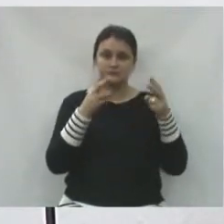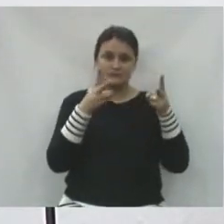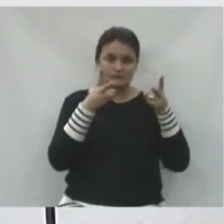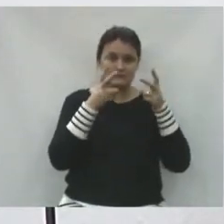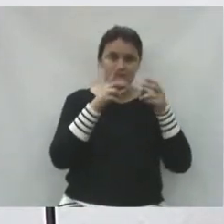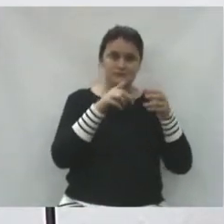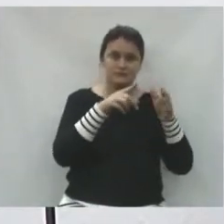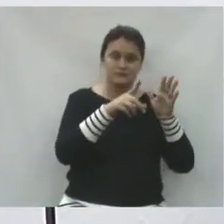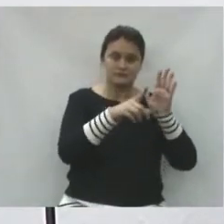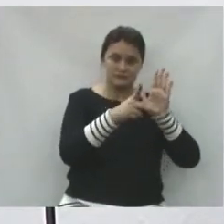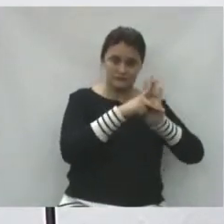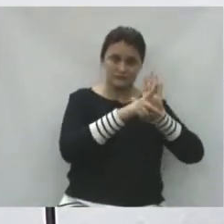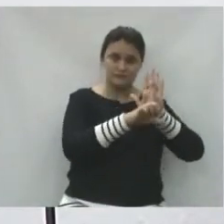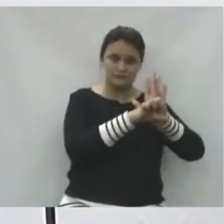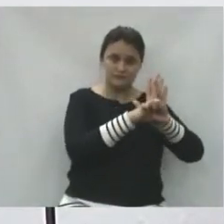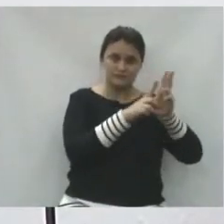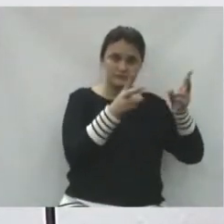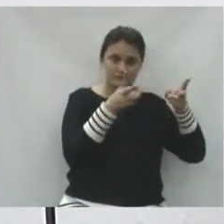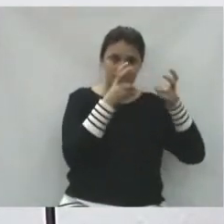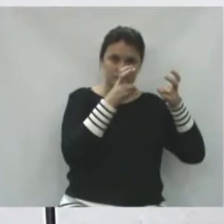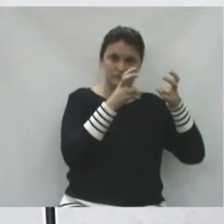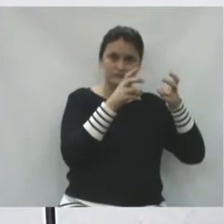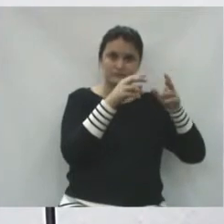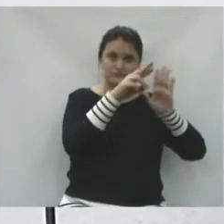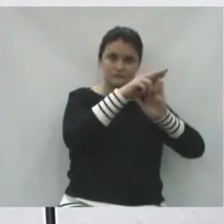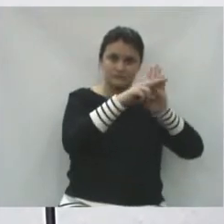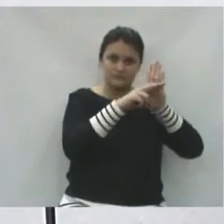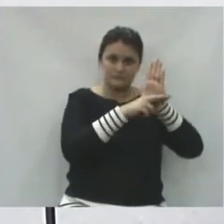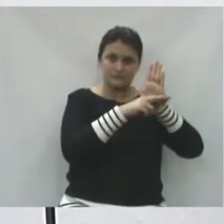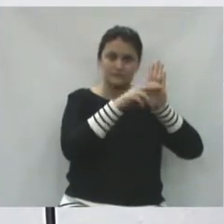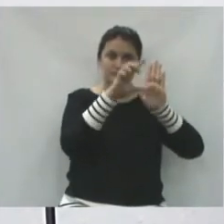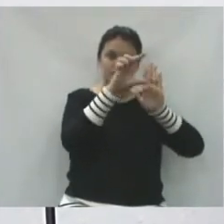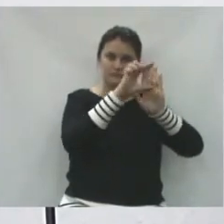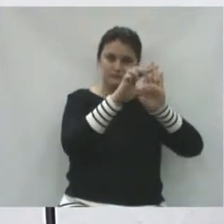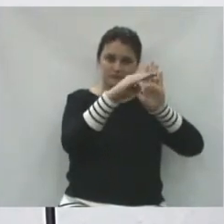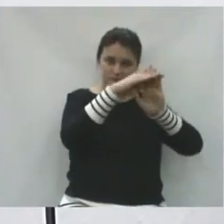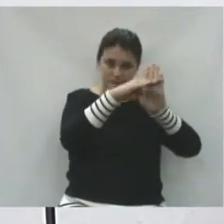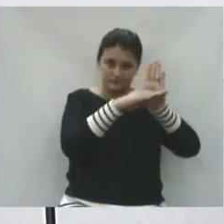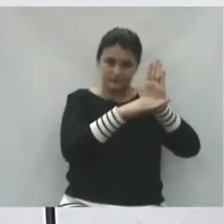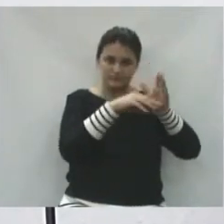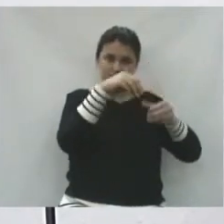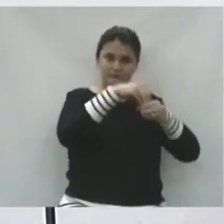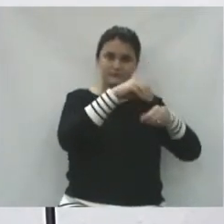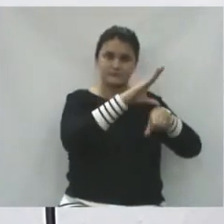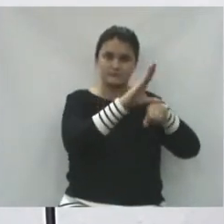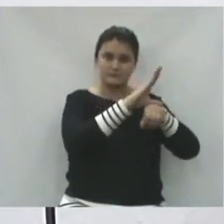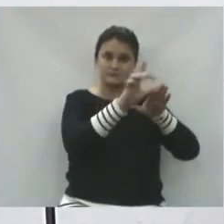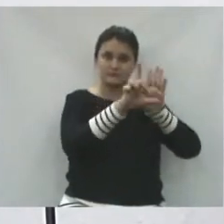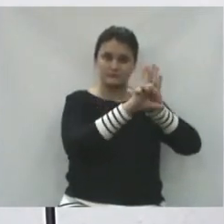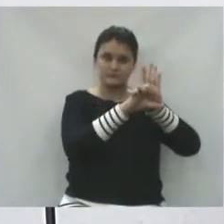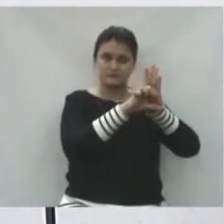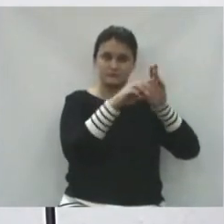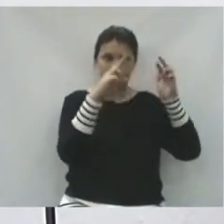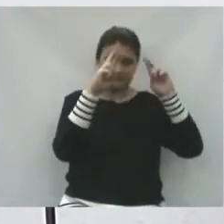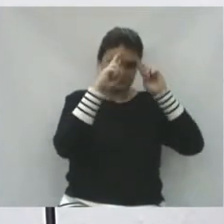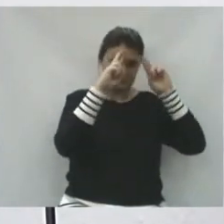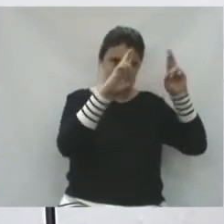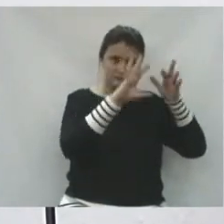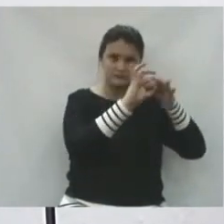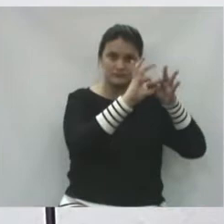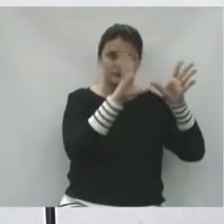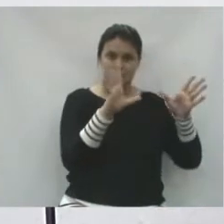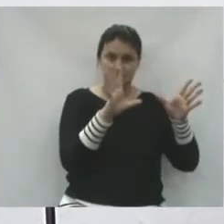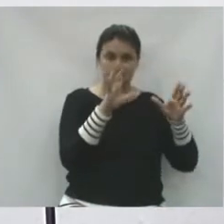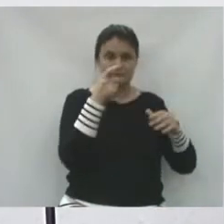ou ou devem ter respeitado a sua autonomia